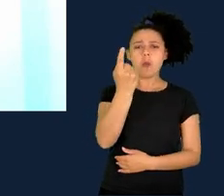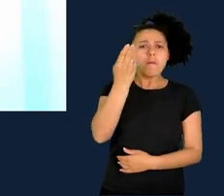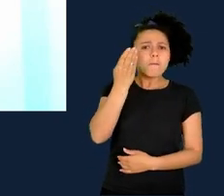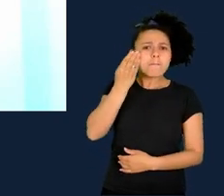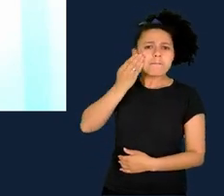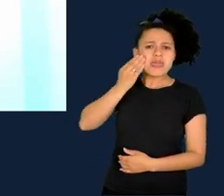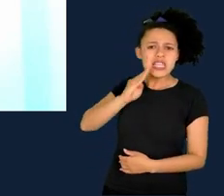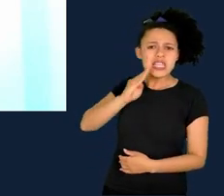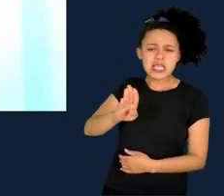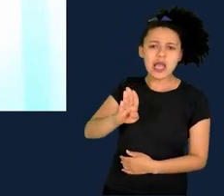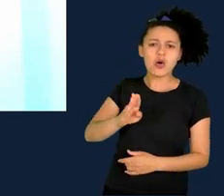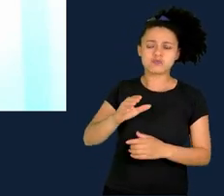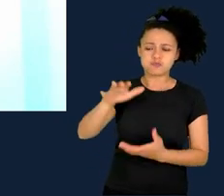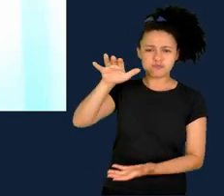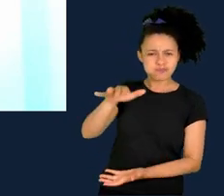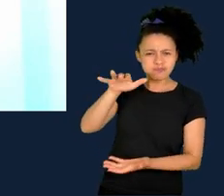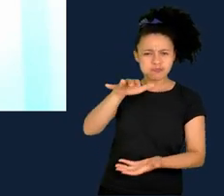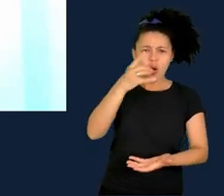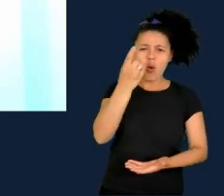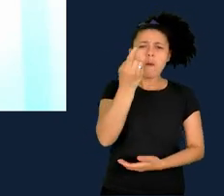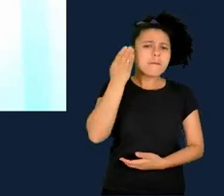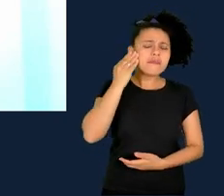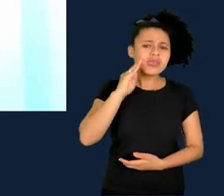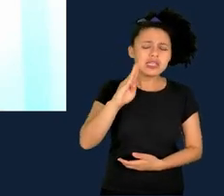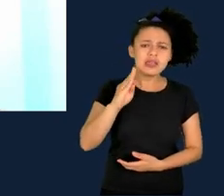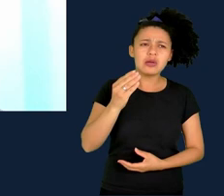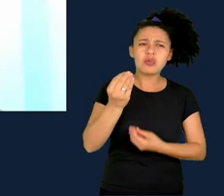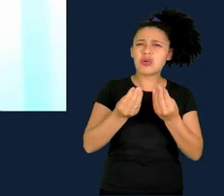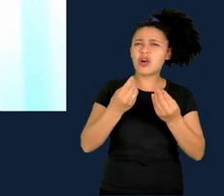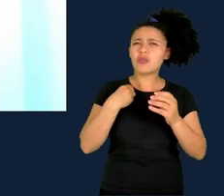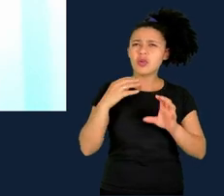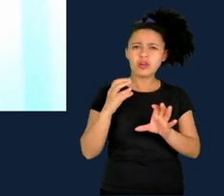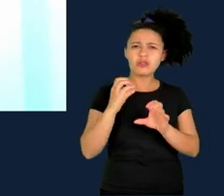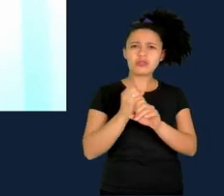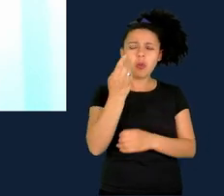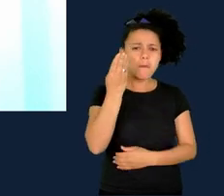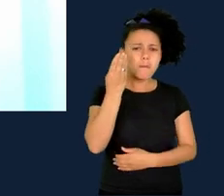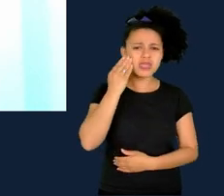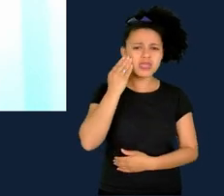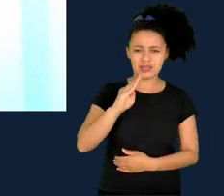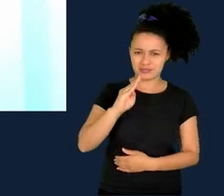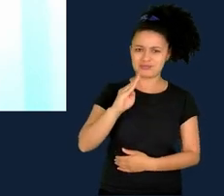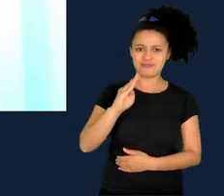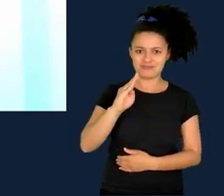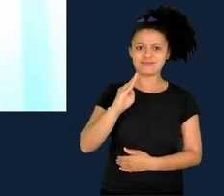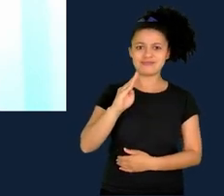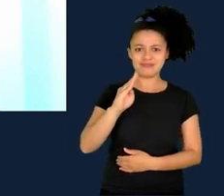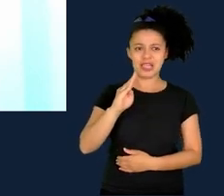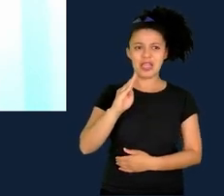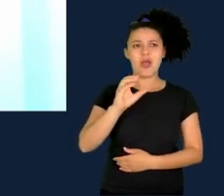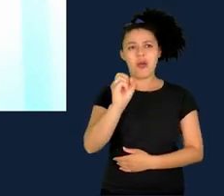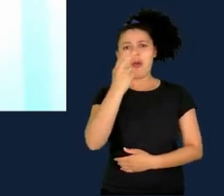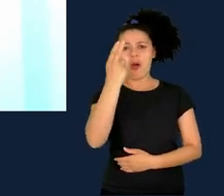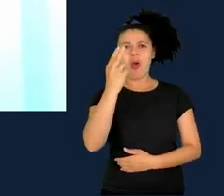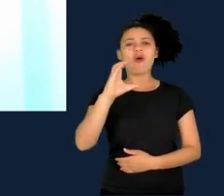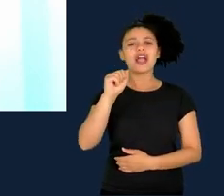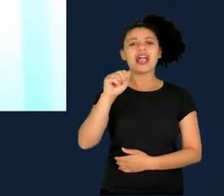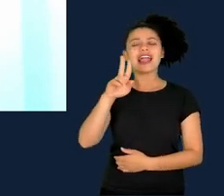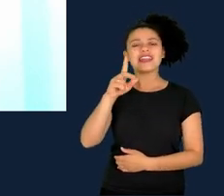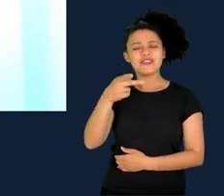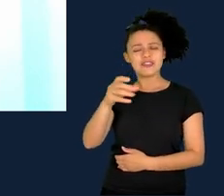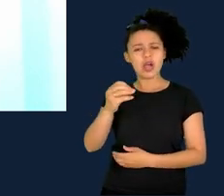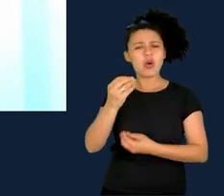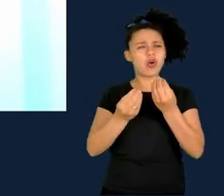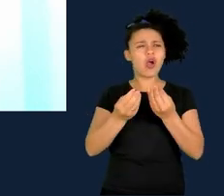galões de efluentes de usinas de carvão, a gente vai querer saber se isso é